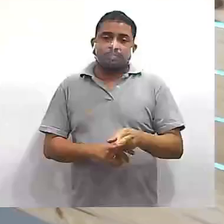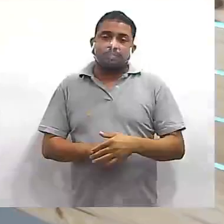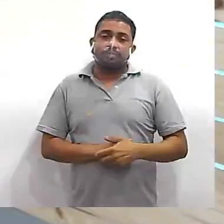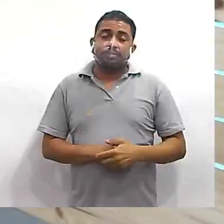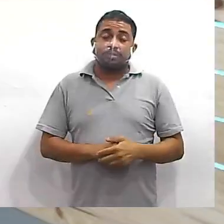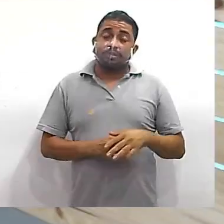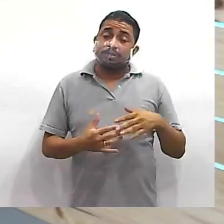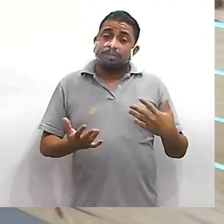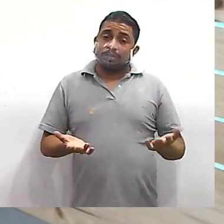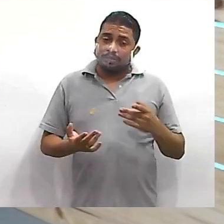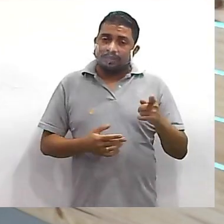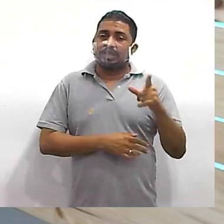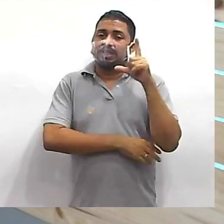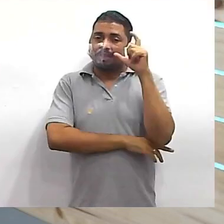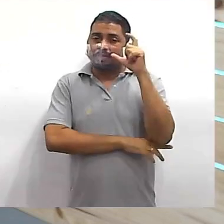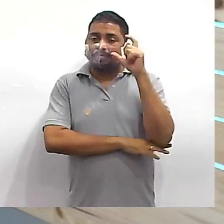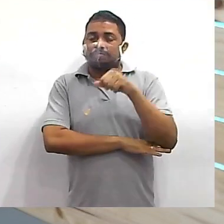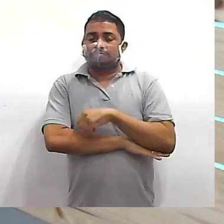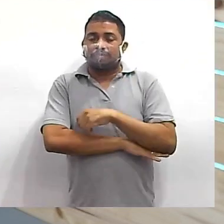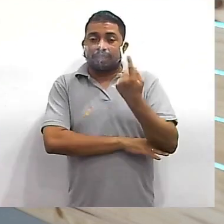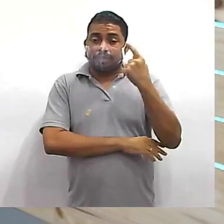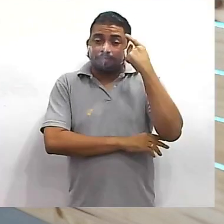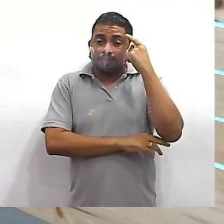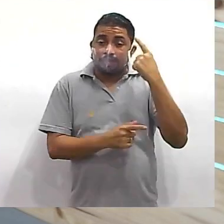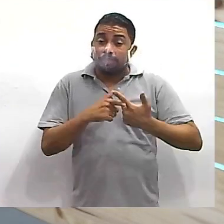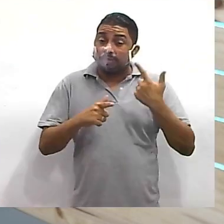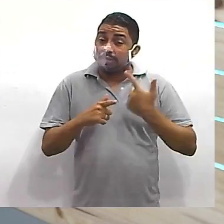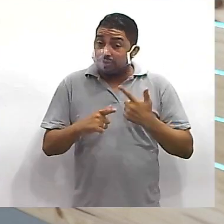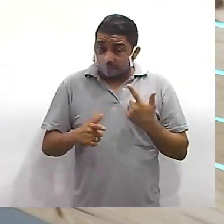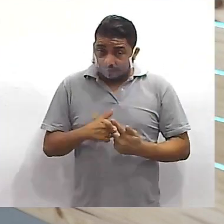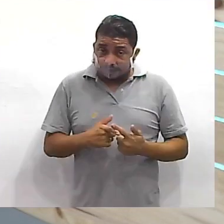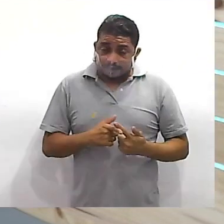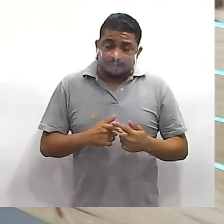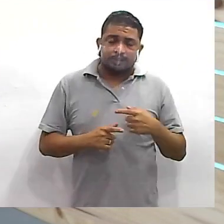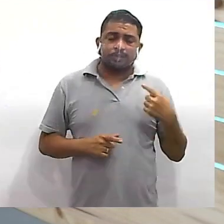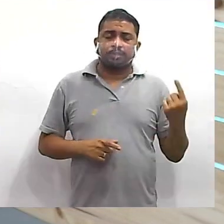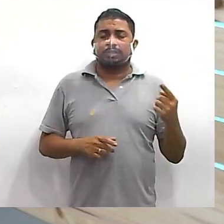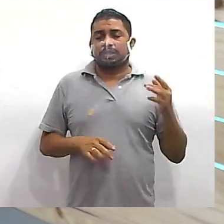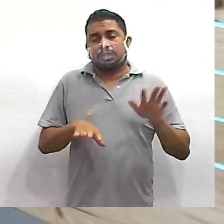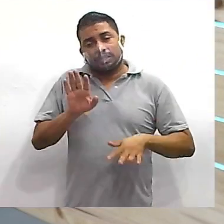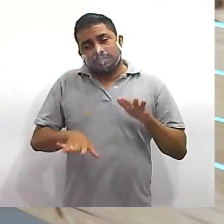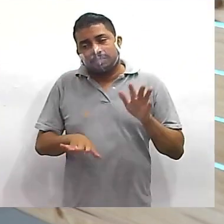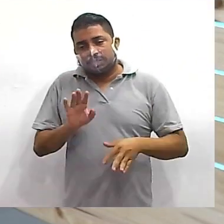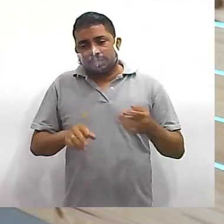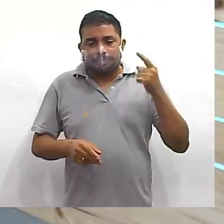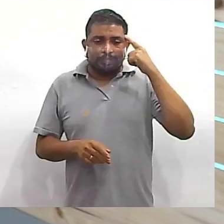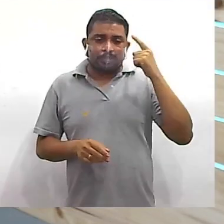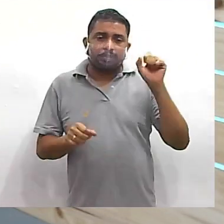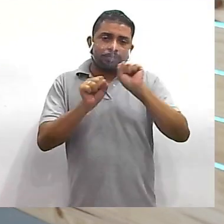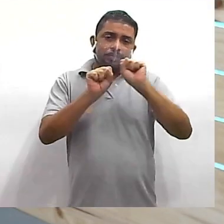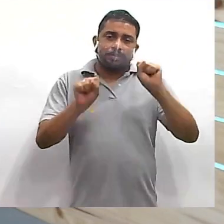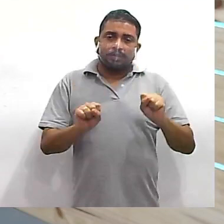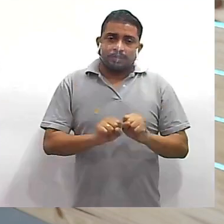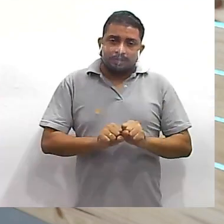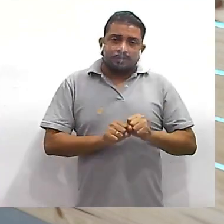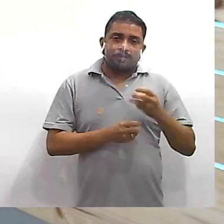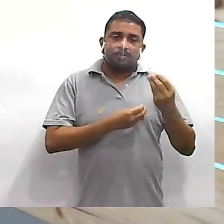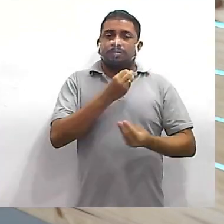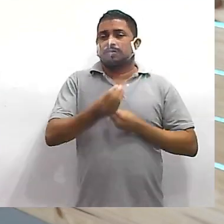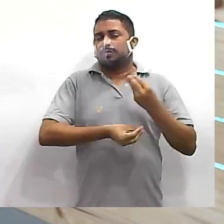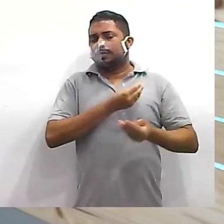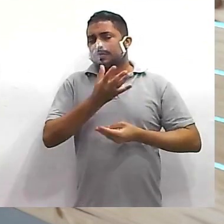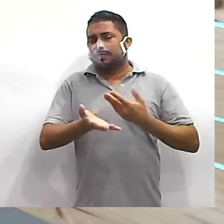Isso é bem interessante da gente pensar, porque a gente pensa, às vezes, num sistema como